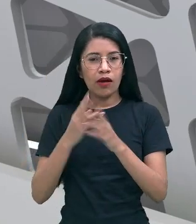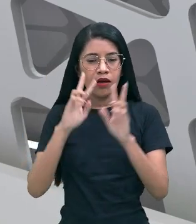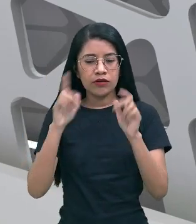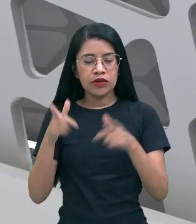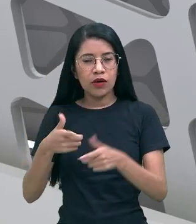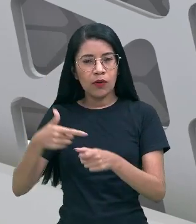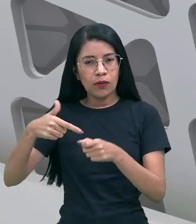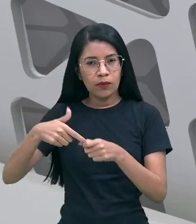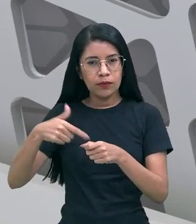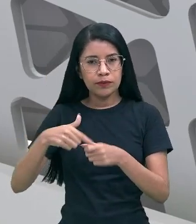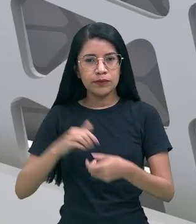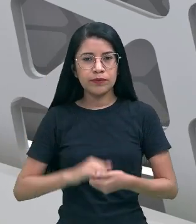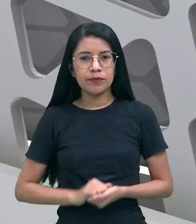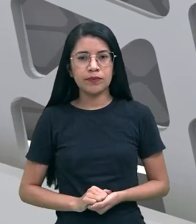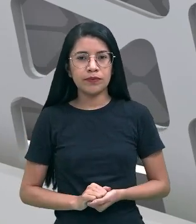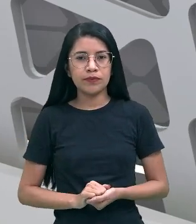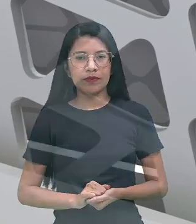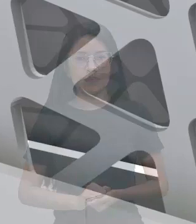lá, vamos para a nossa aula.